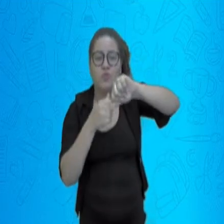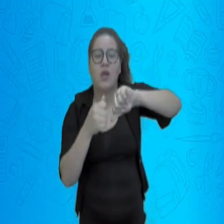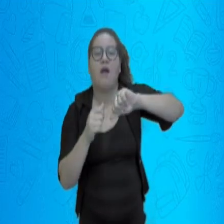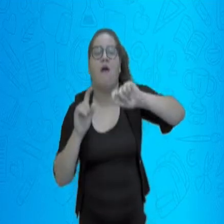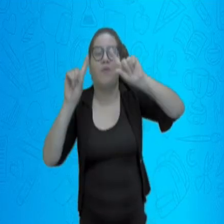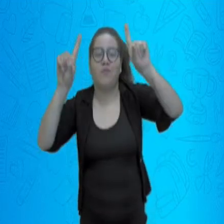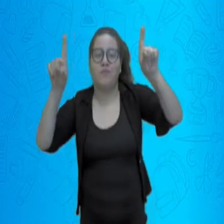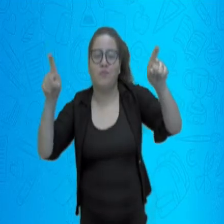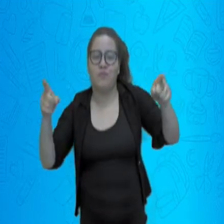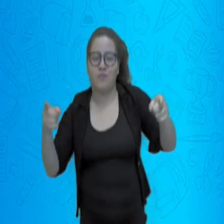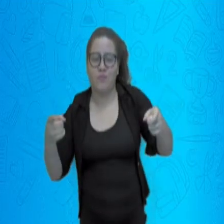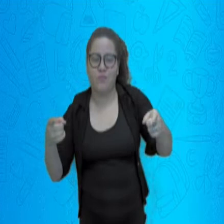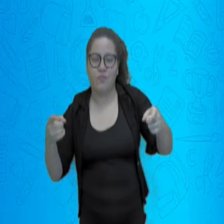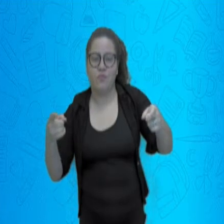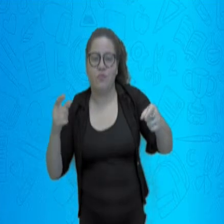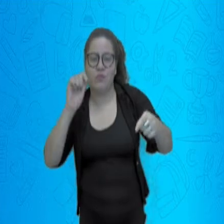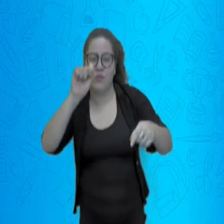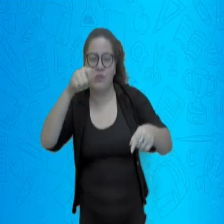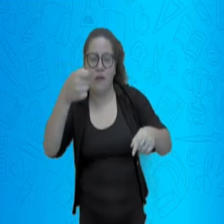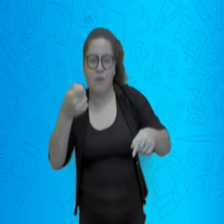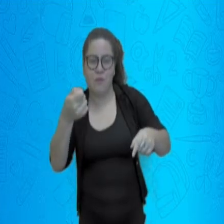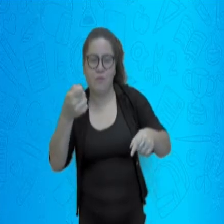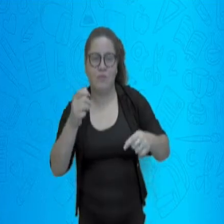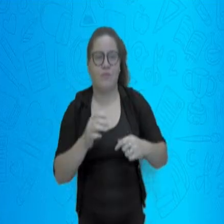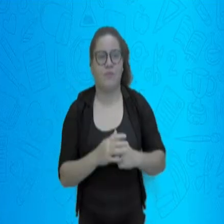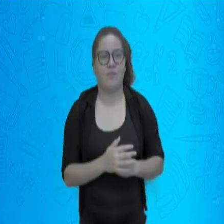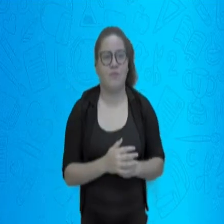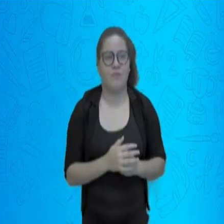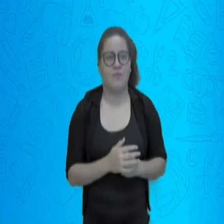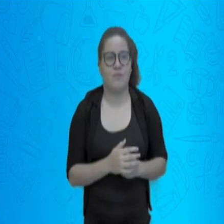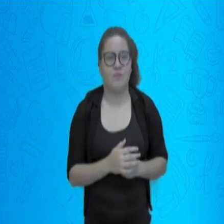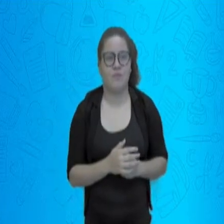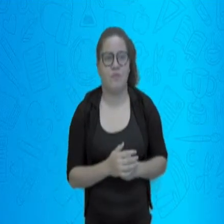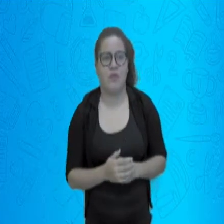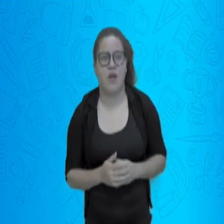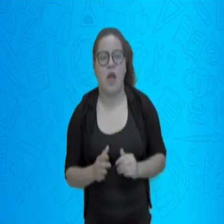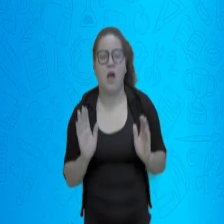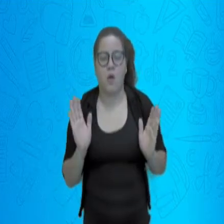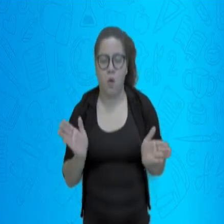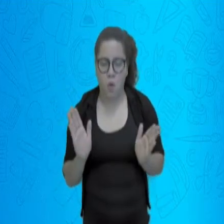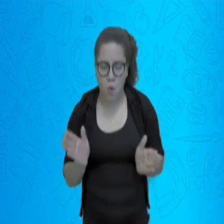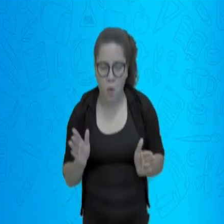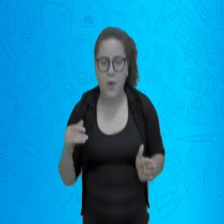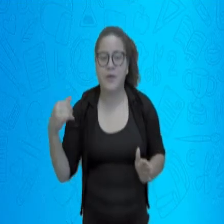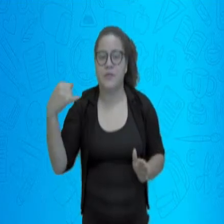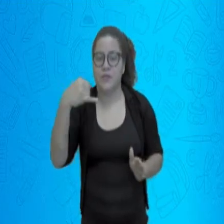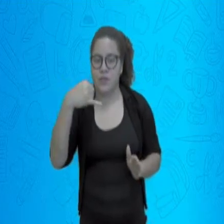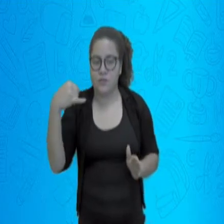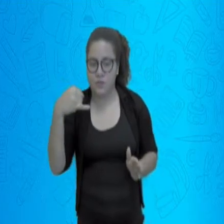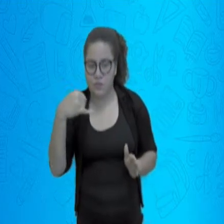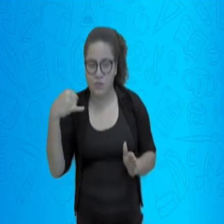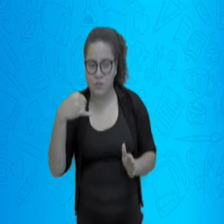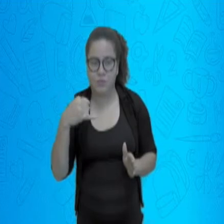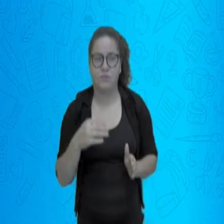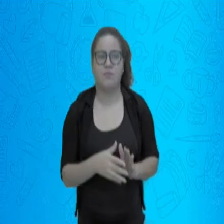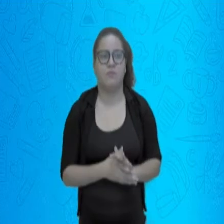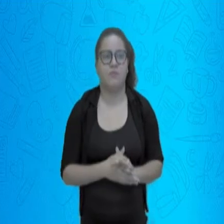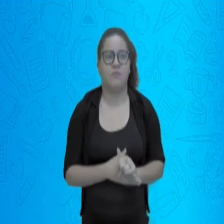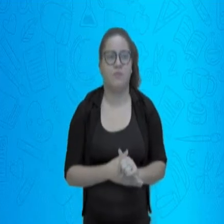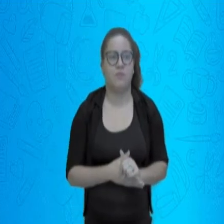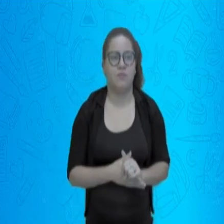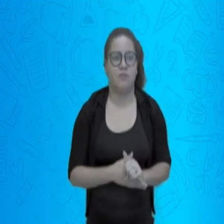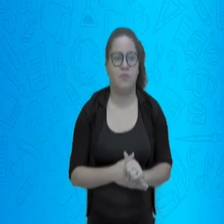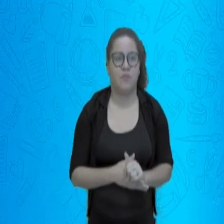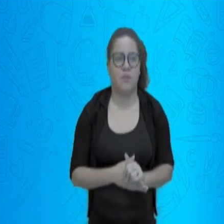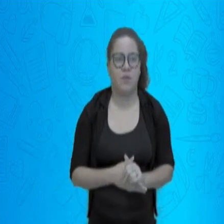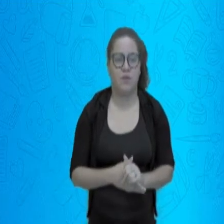que está aqui dentro do parêntese. Então, se aqui é positivo, vai passar a ser negativo. E aqui, olha, é o